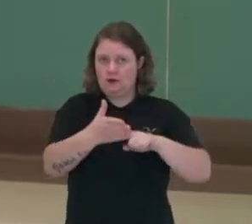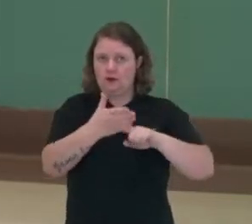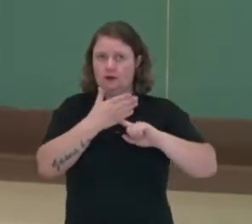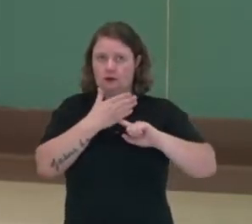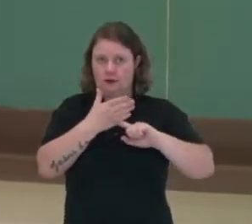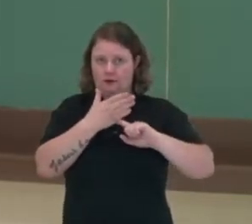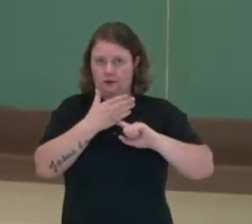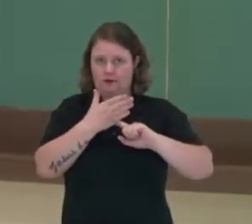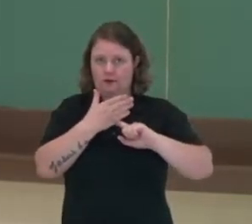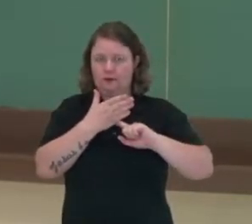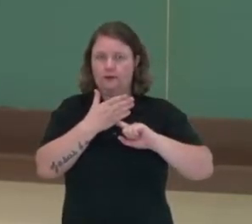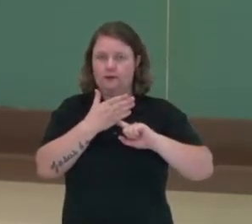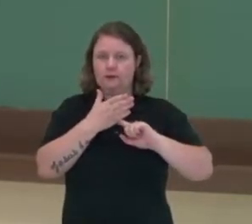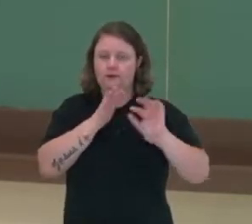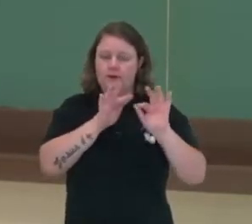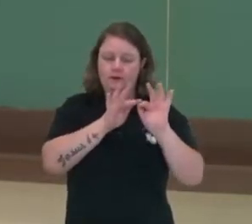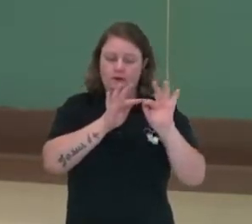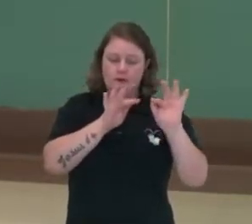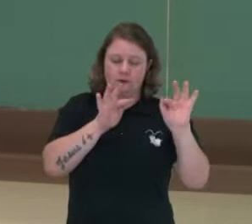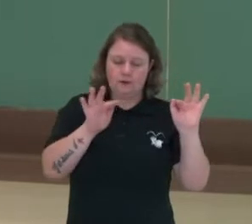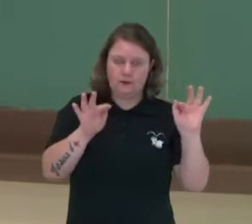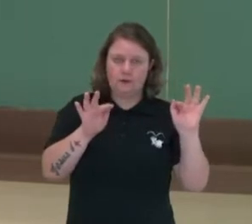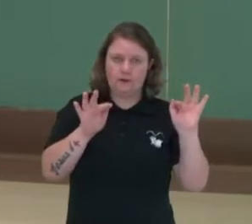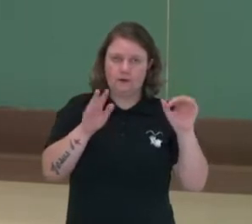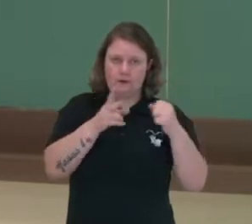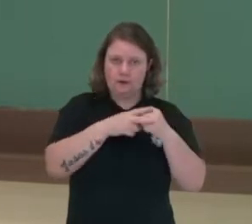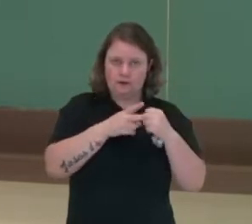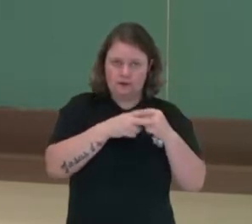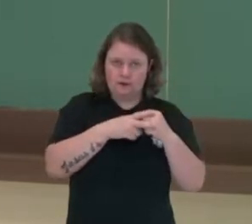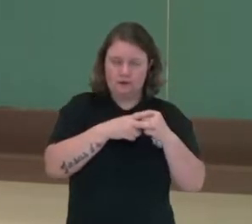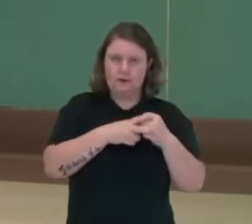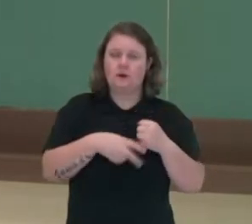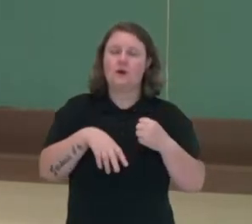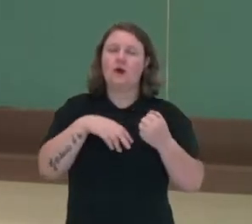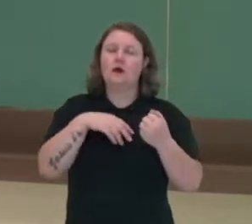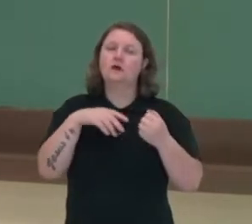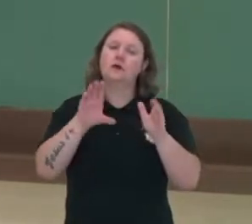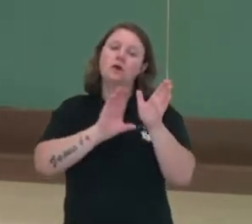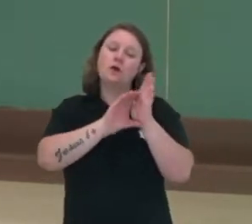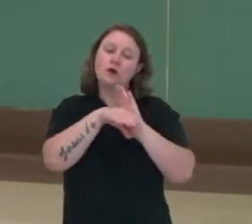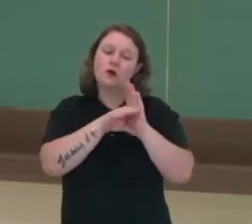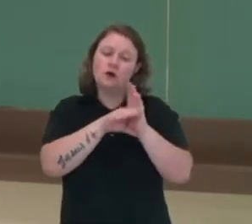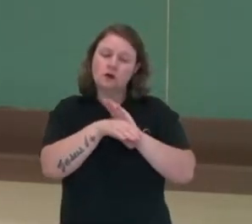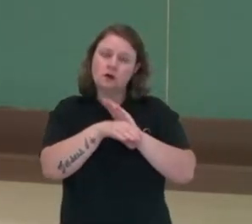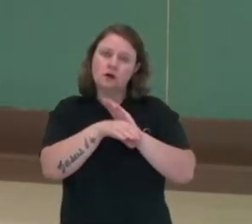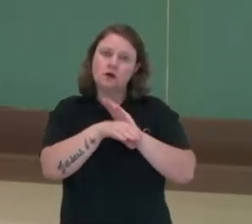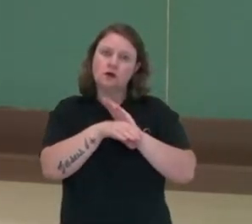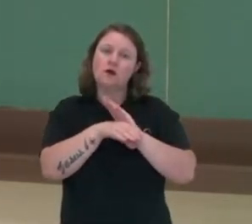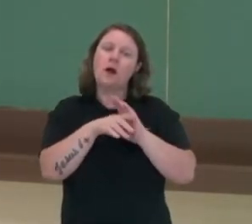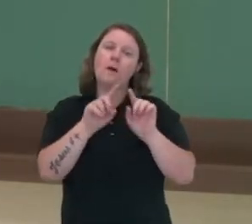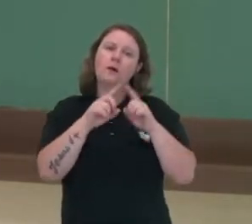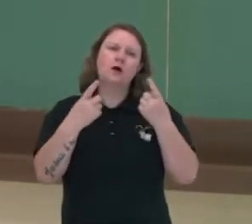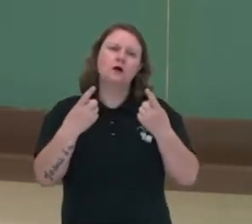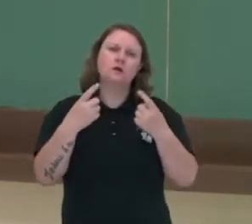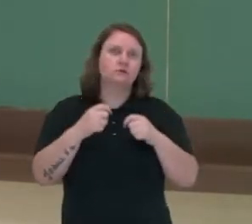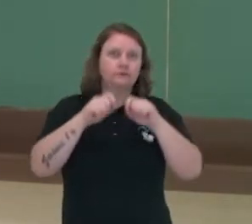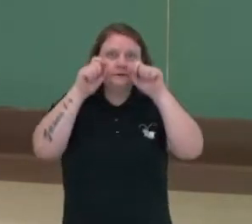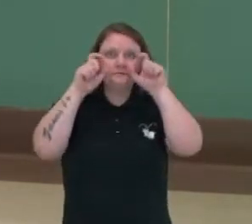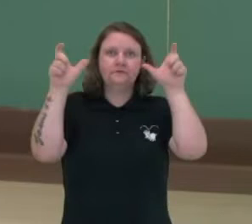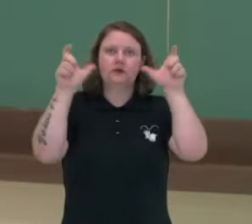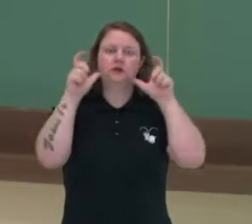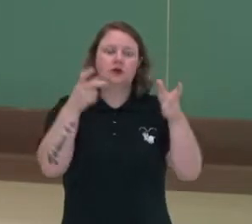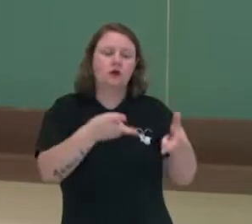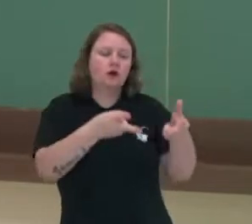os conceitos eles se misturam, né? Mas o que eu tenho que prestar atenção é se tem verbo ou se não tem verbo. Isso eu